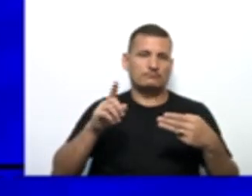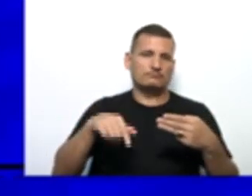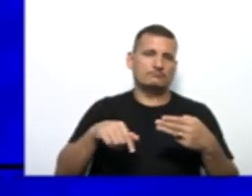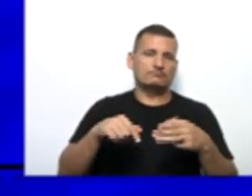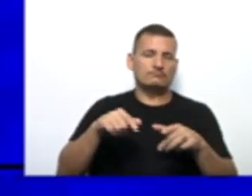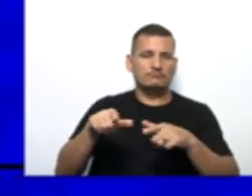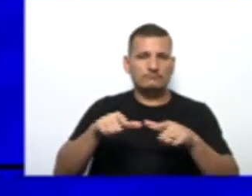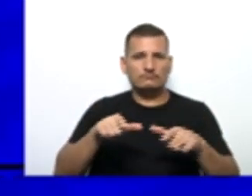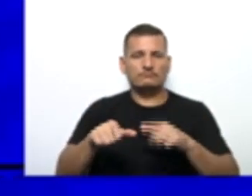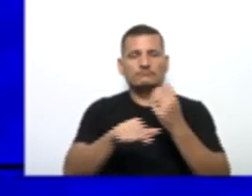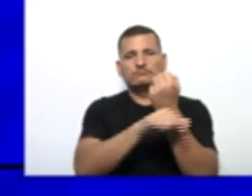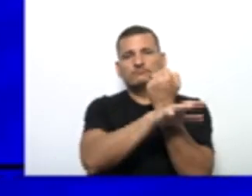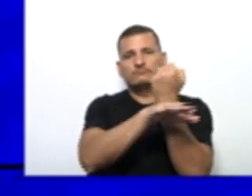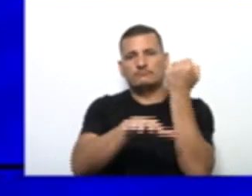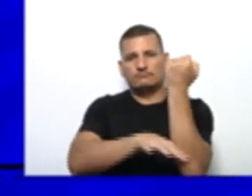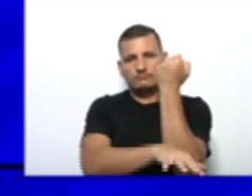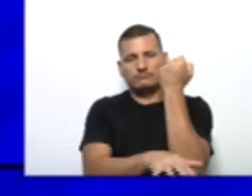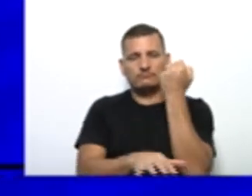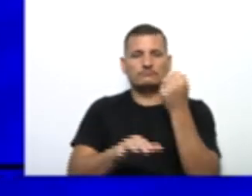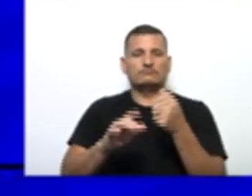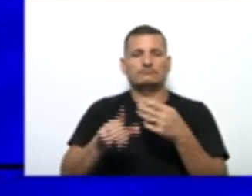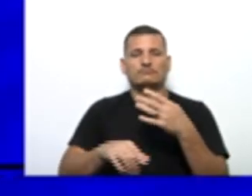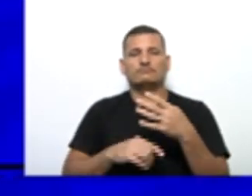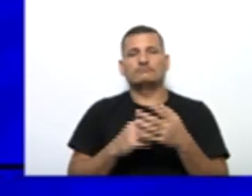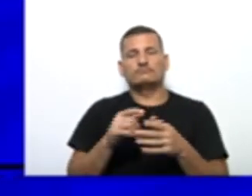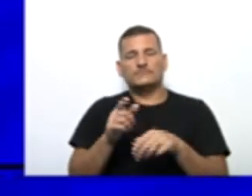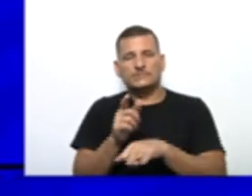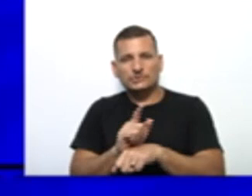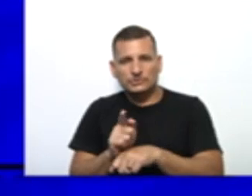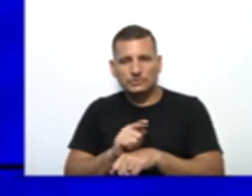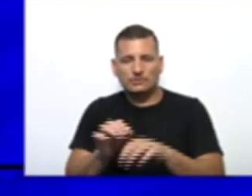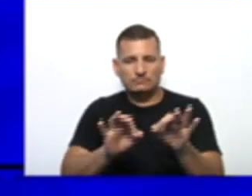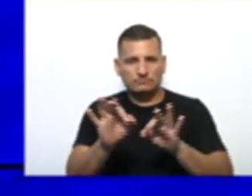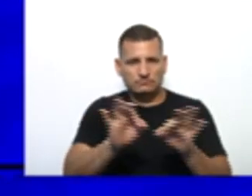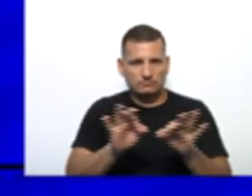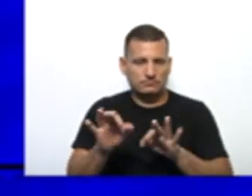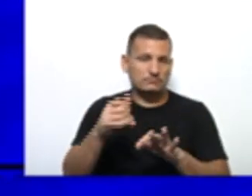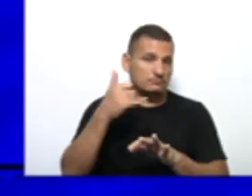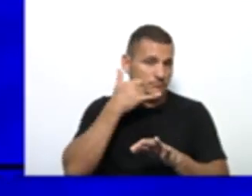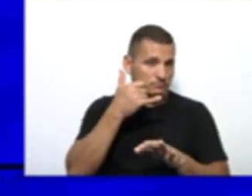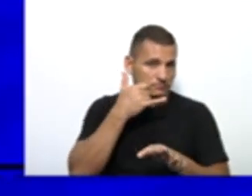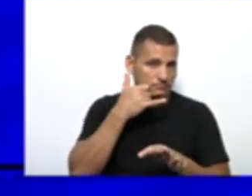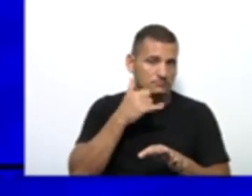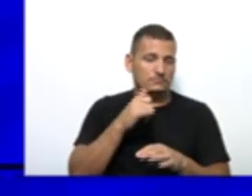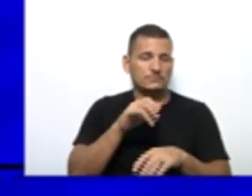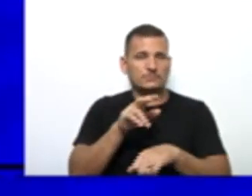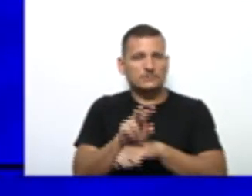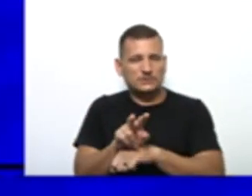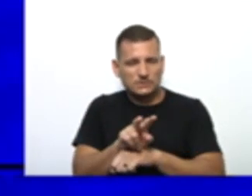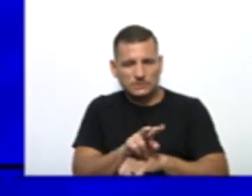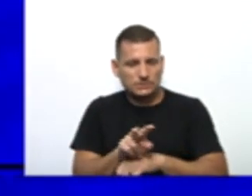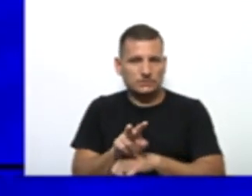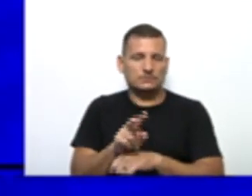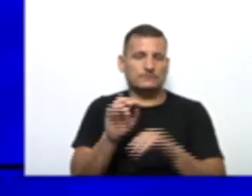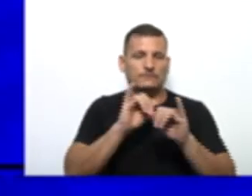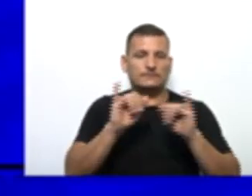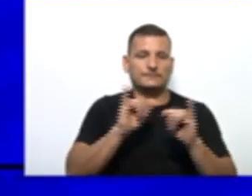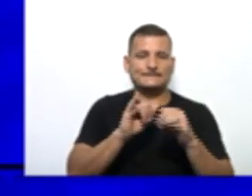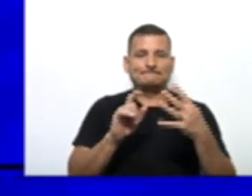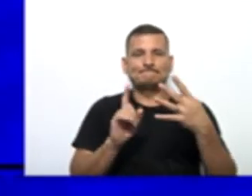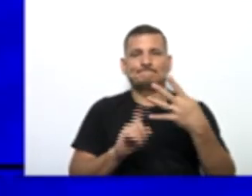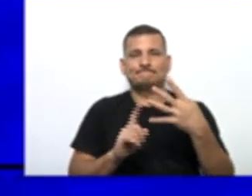os servidores de redes da instituição e, além de gerenciar a parte de telefonia e segurança de informação.